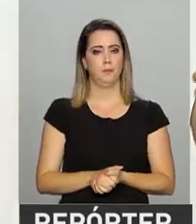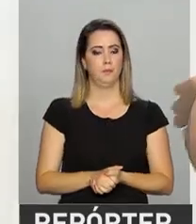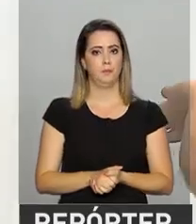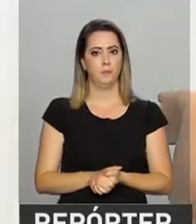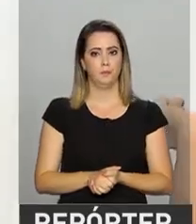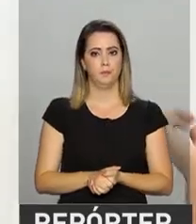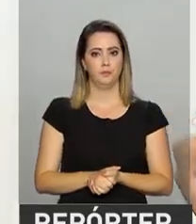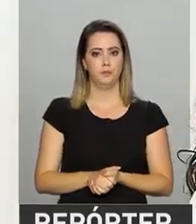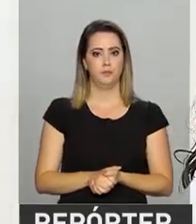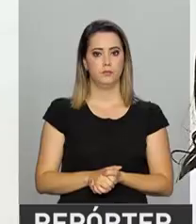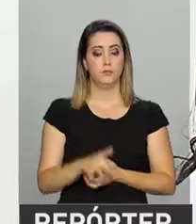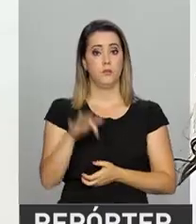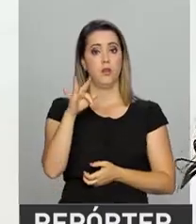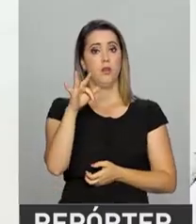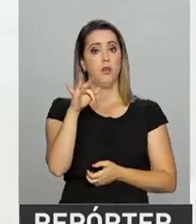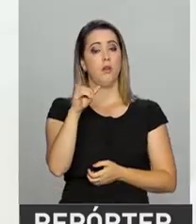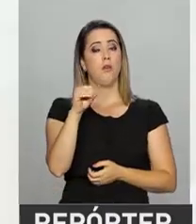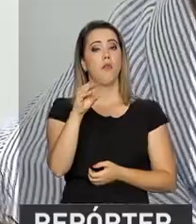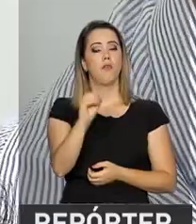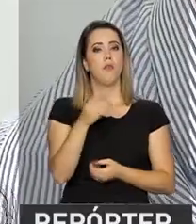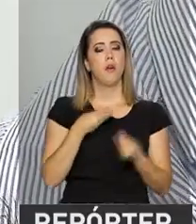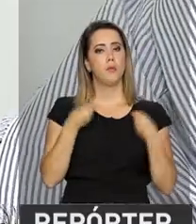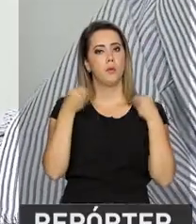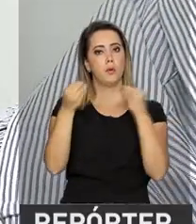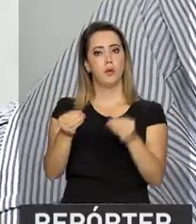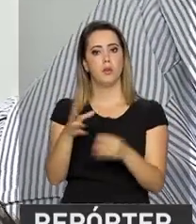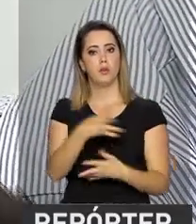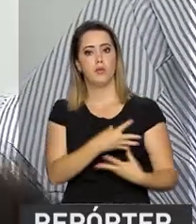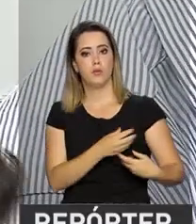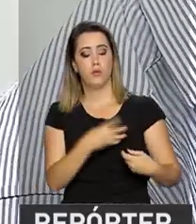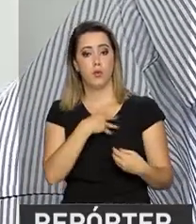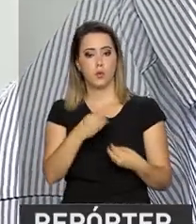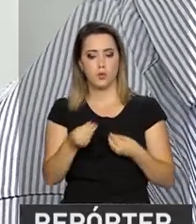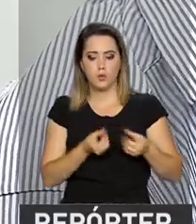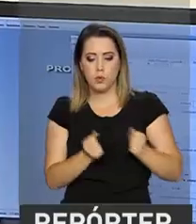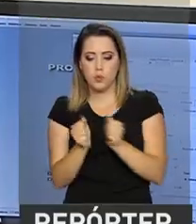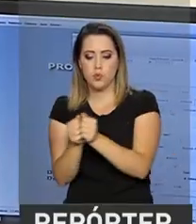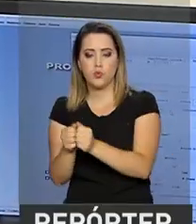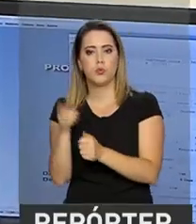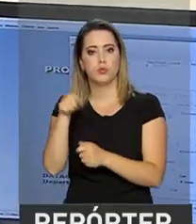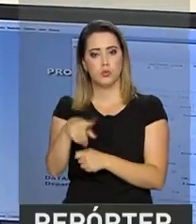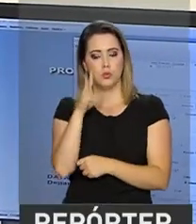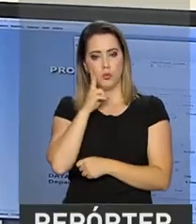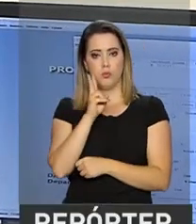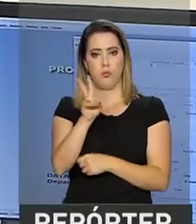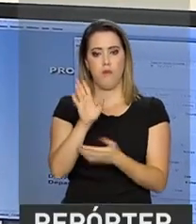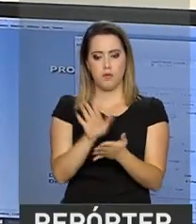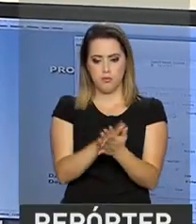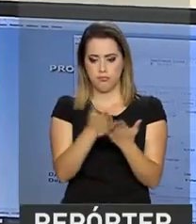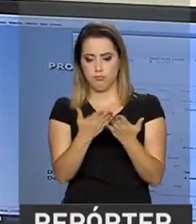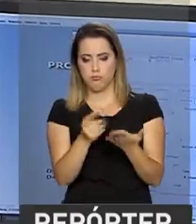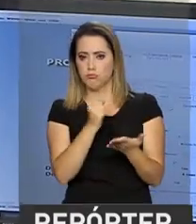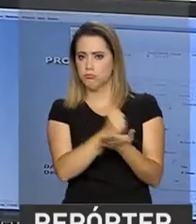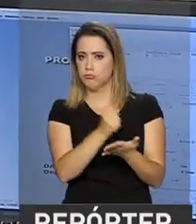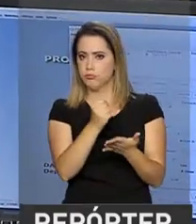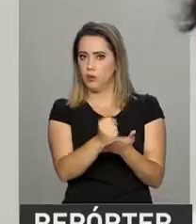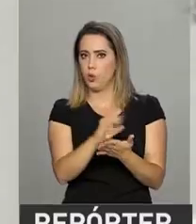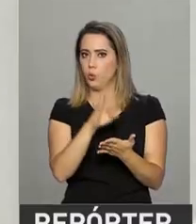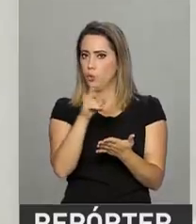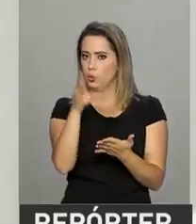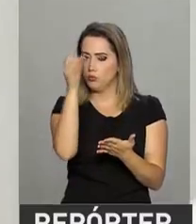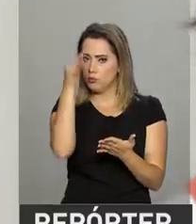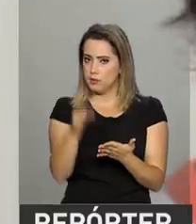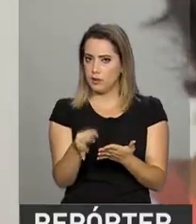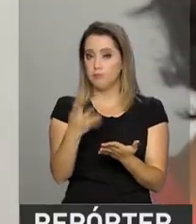sóbrio levou os filhos até um posto de saúde de brasília para verificar se as crianças estavam com a vacinação atualizada